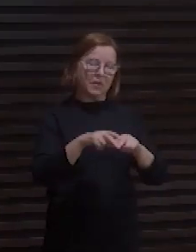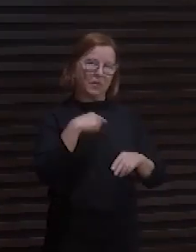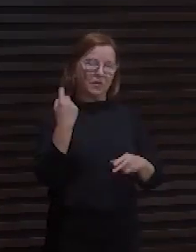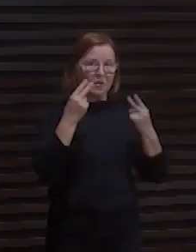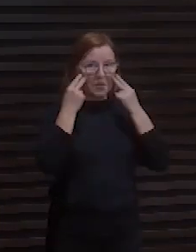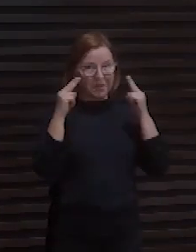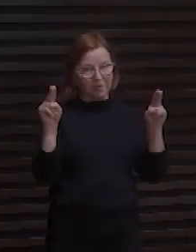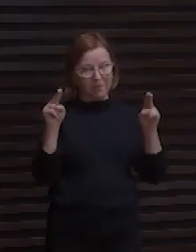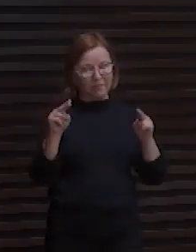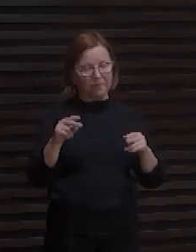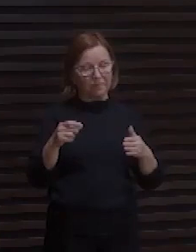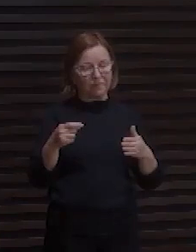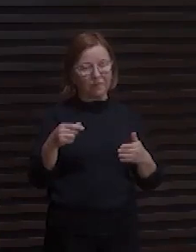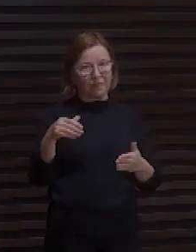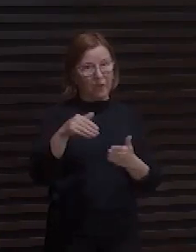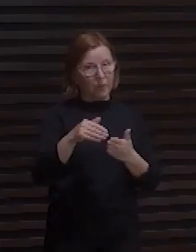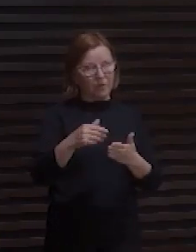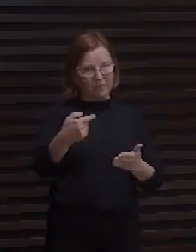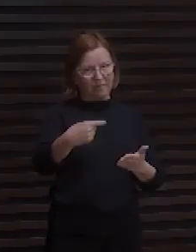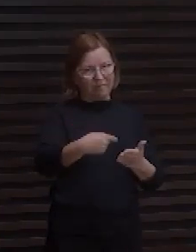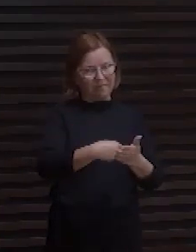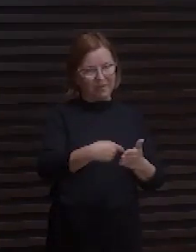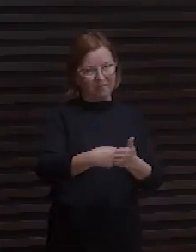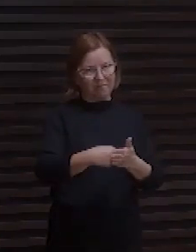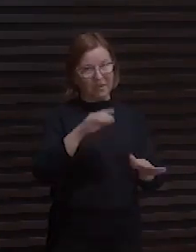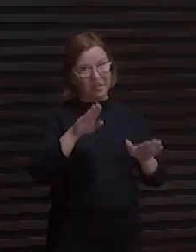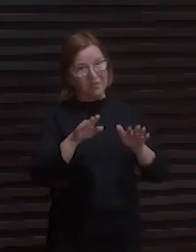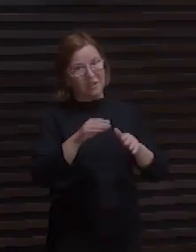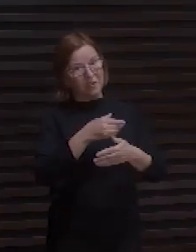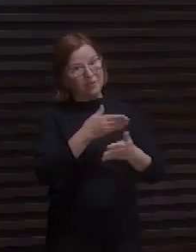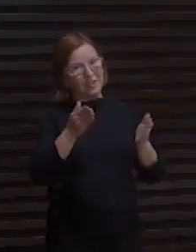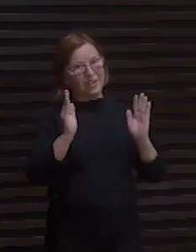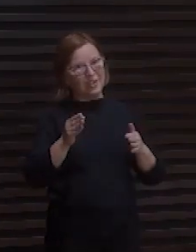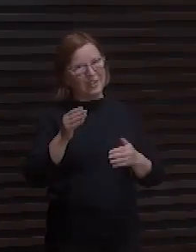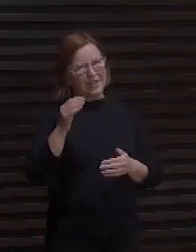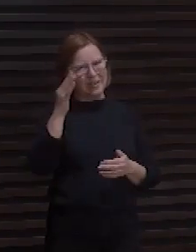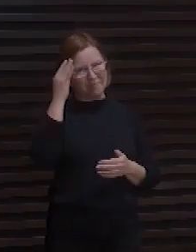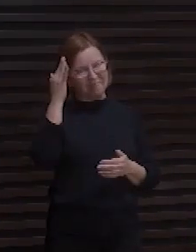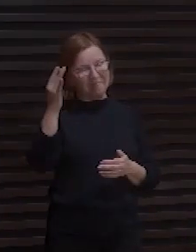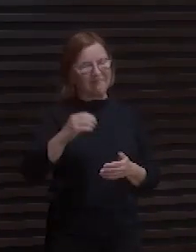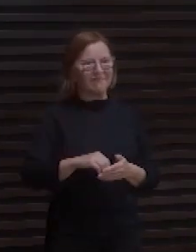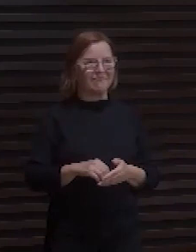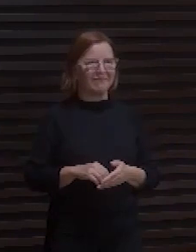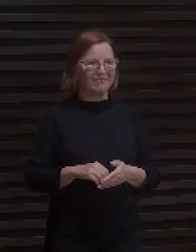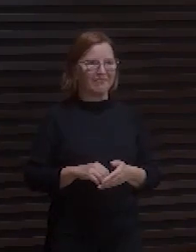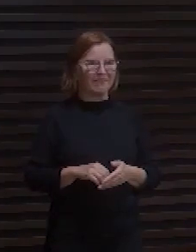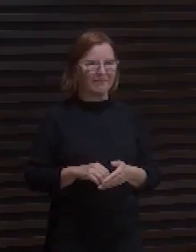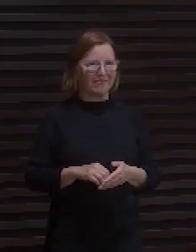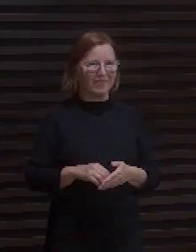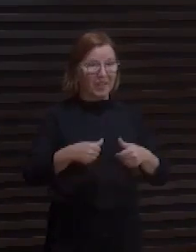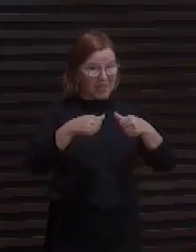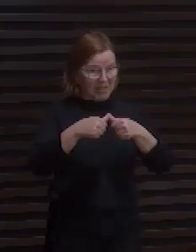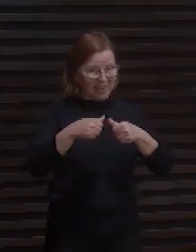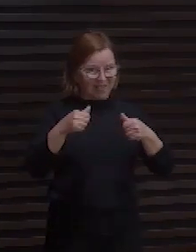bíblico. E a última pergunta, né, que talvez vocês já imaginem qual é: isso irá promover a glória